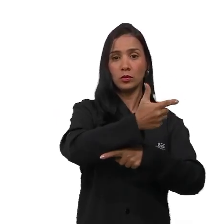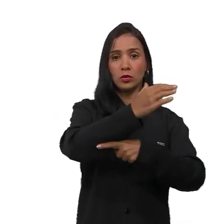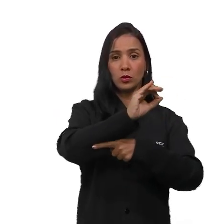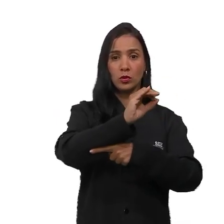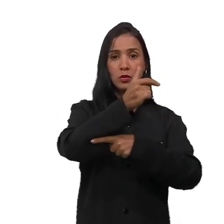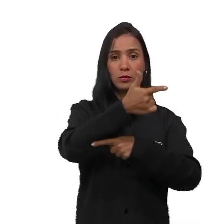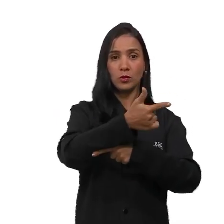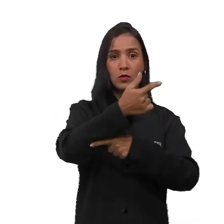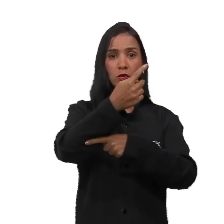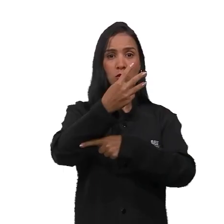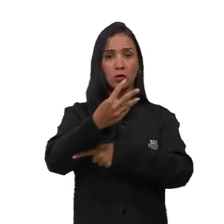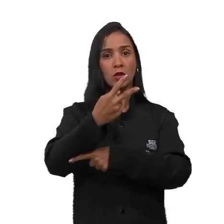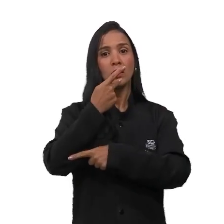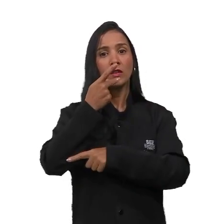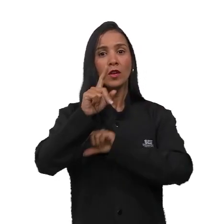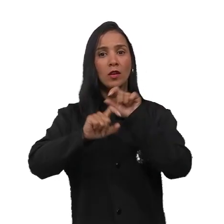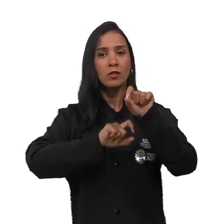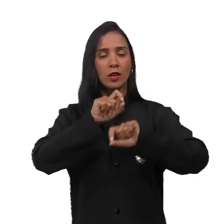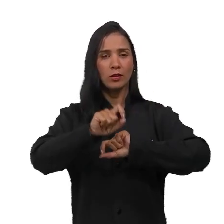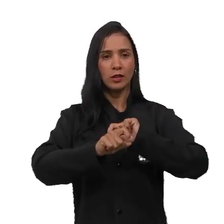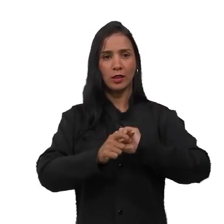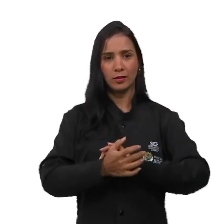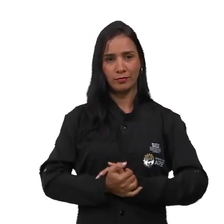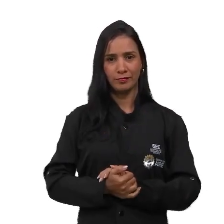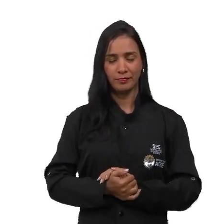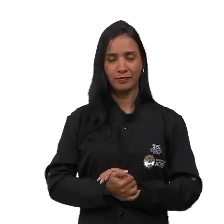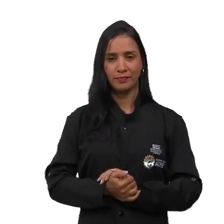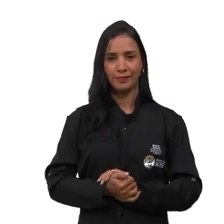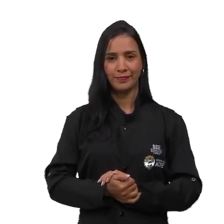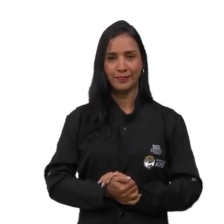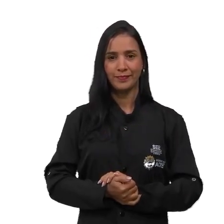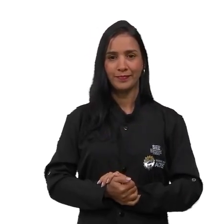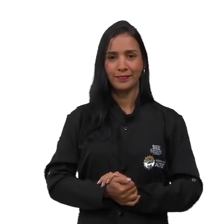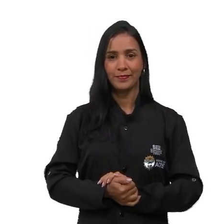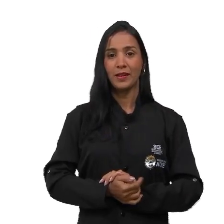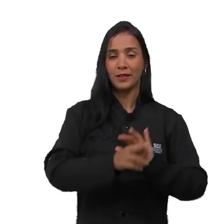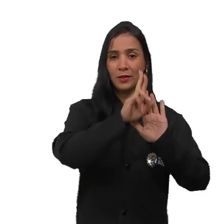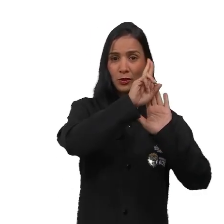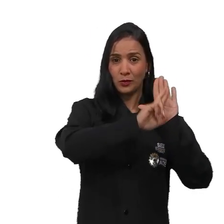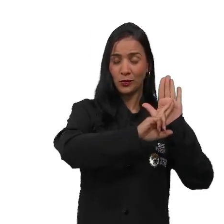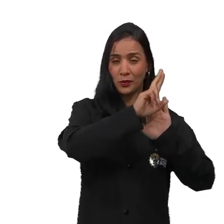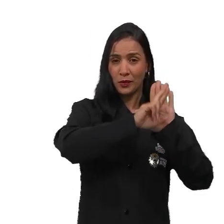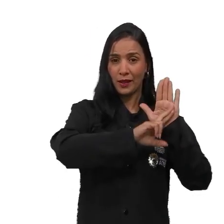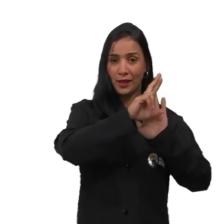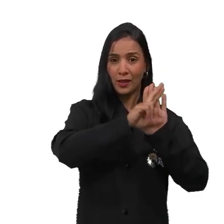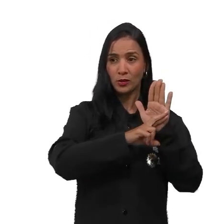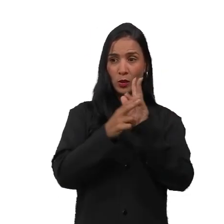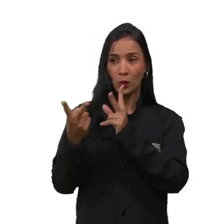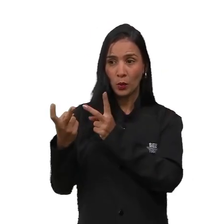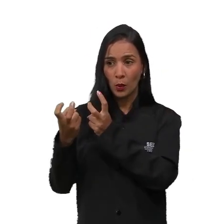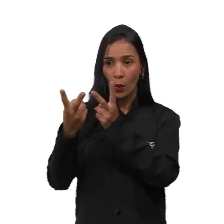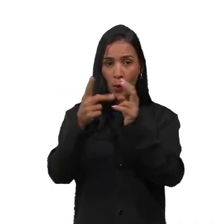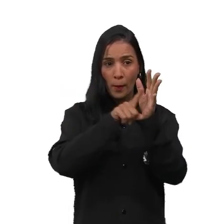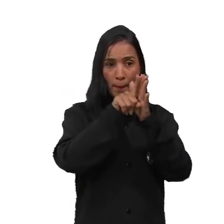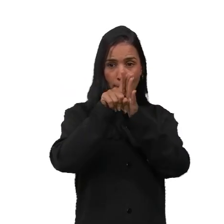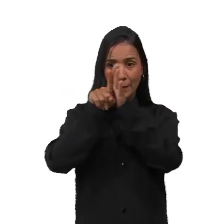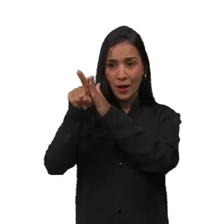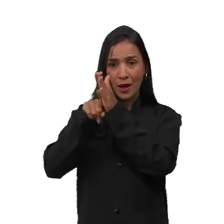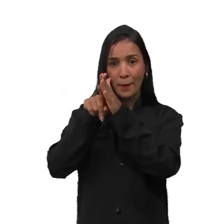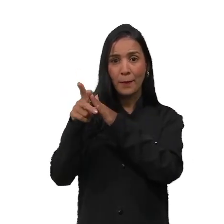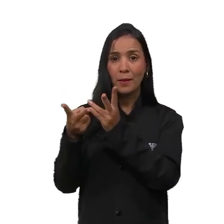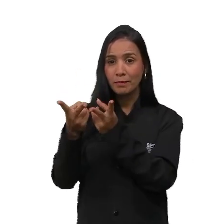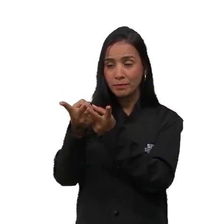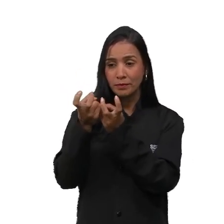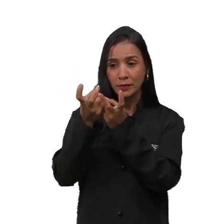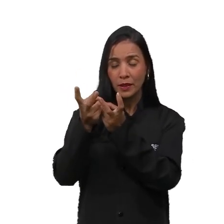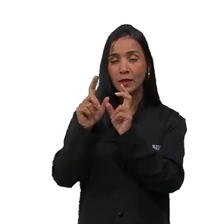vejam só, o African Economic Outlook registrou o quê? Registrou um recuo de 1